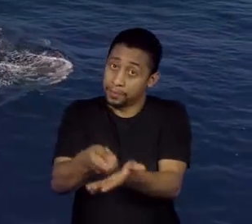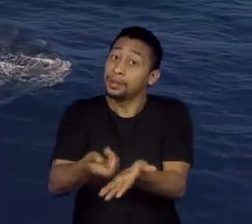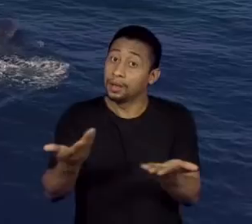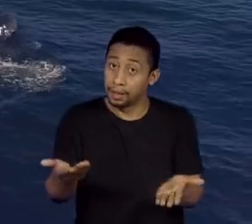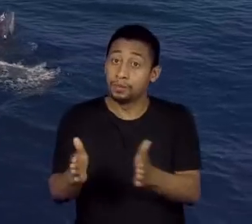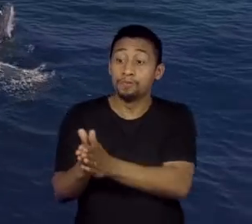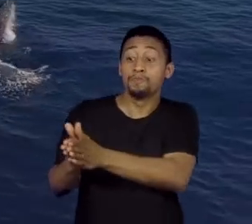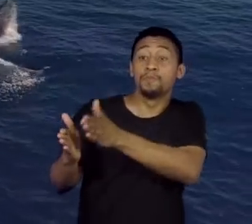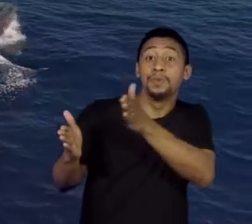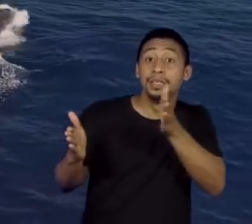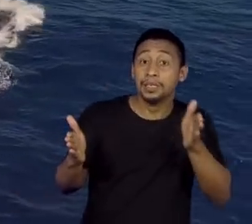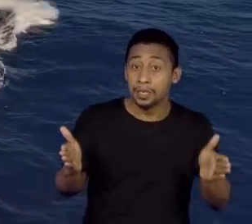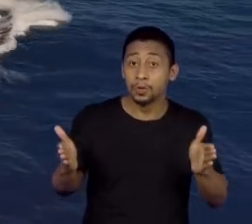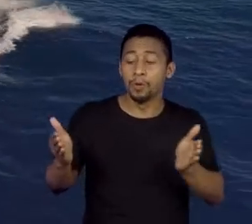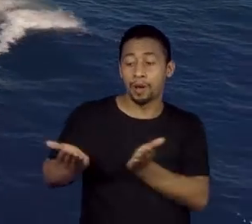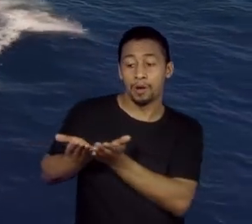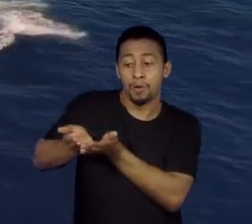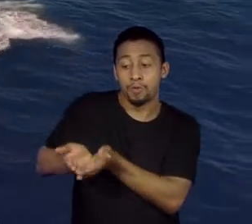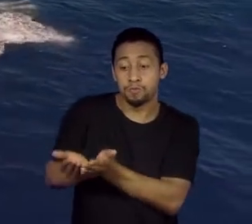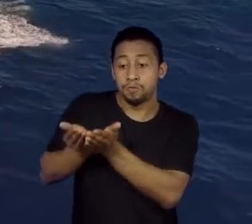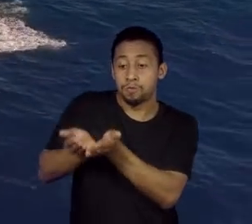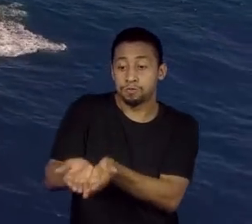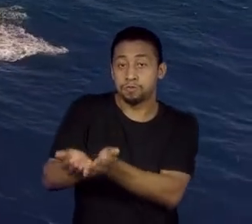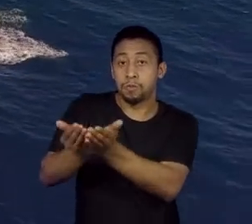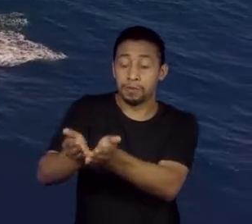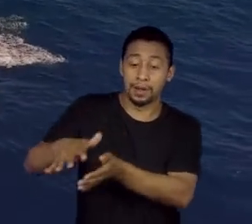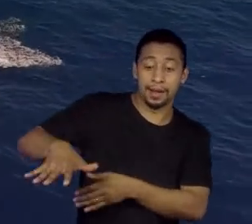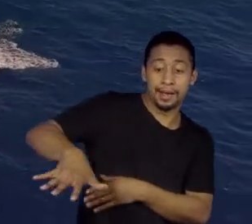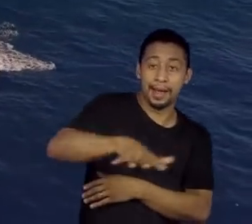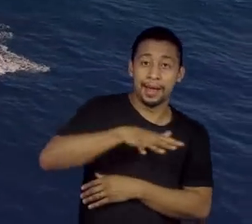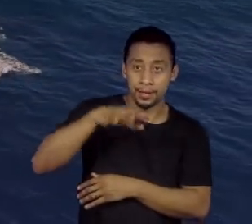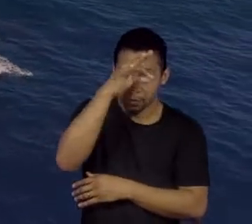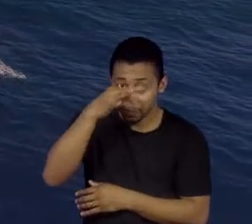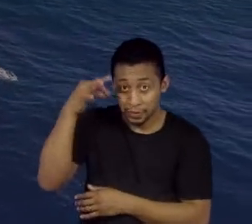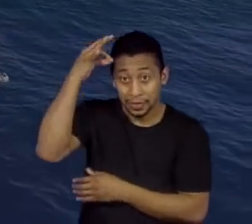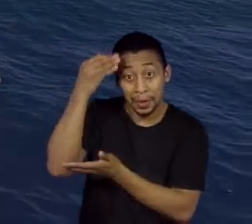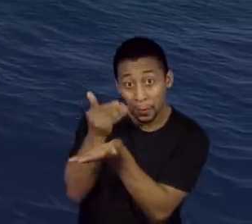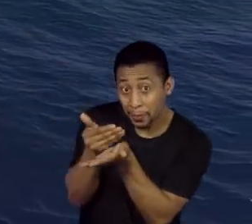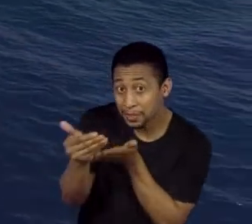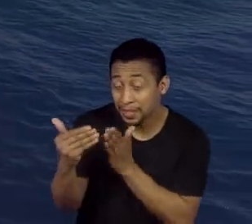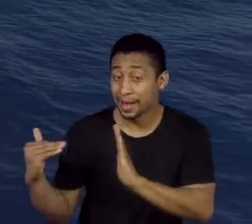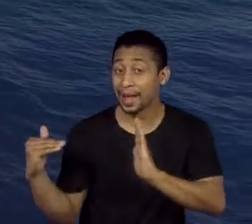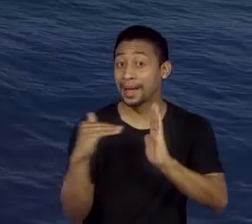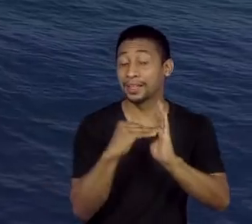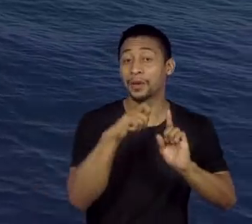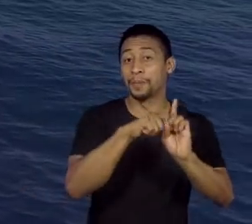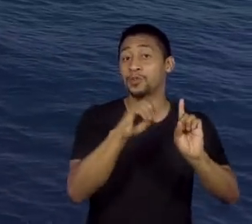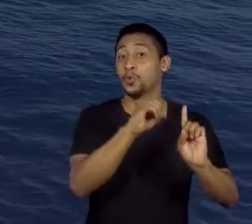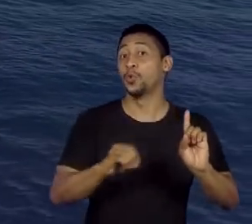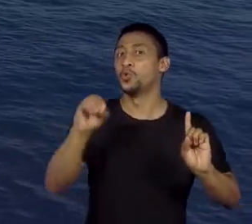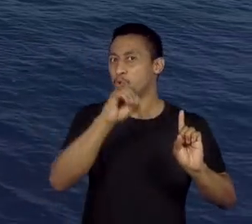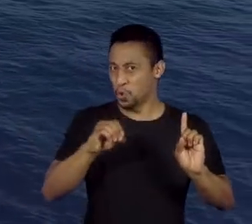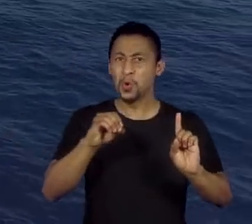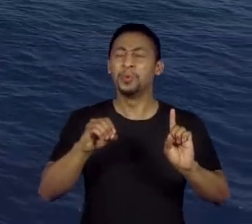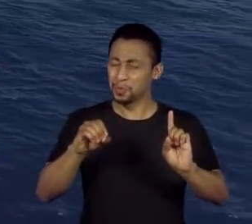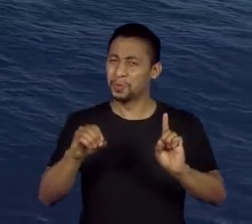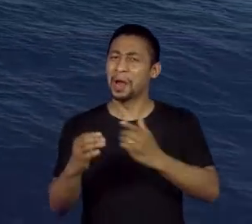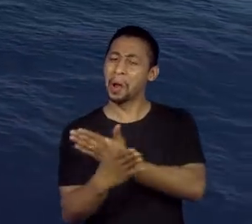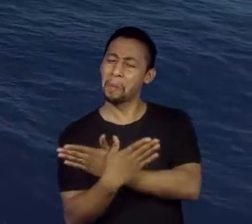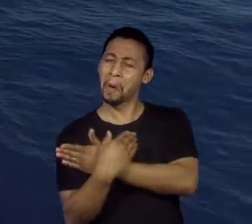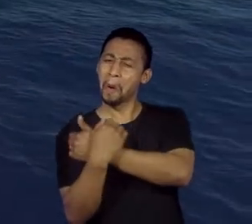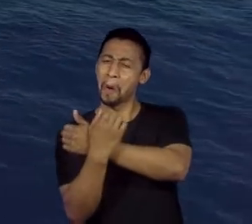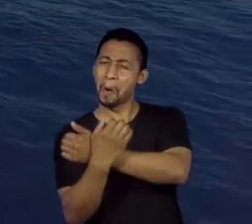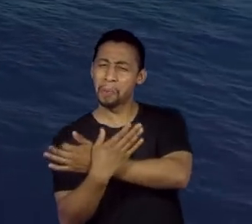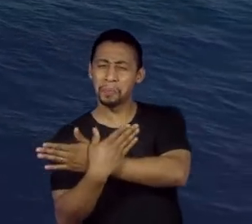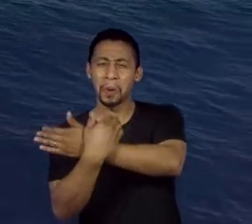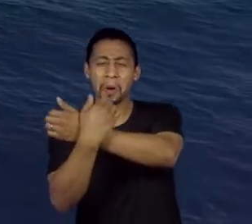de baleias no litoral do Espírito Santo está apenas começando. Até o final de outubro, o espetáculo está garantido, com